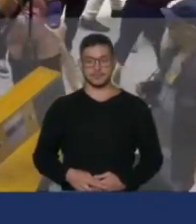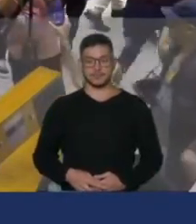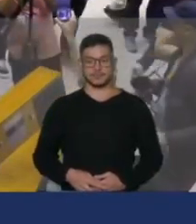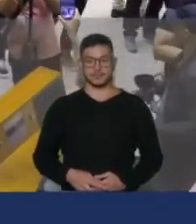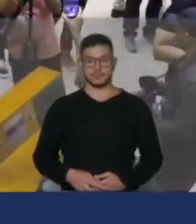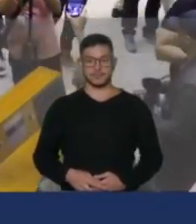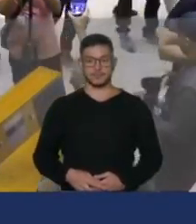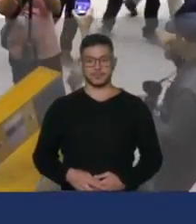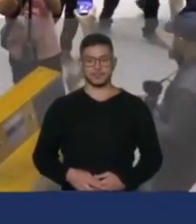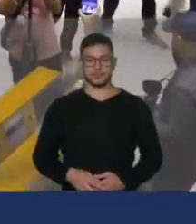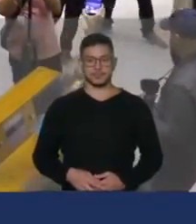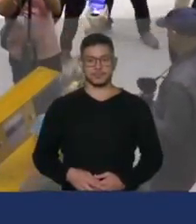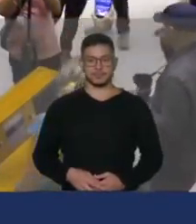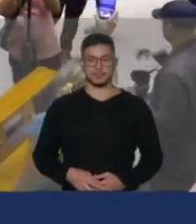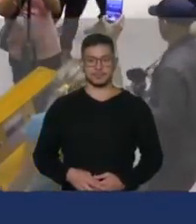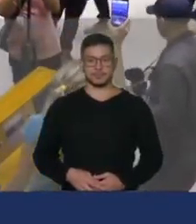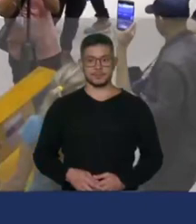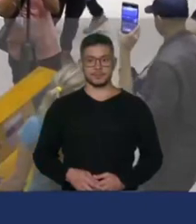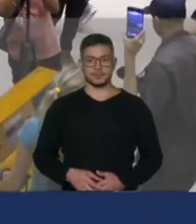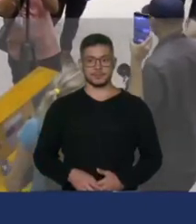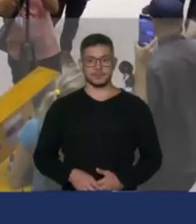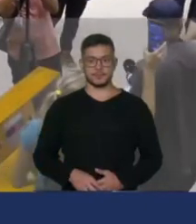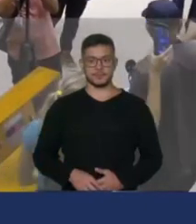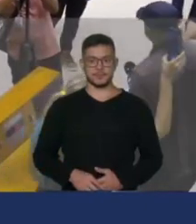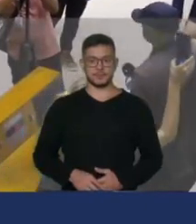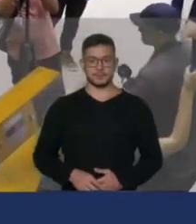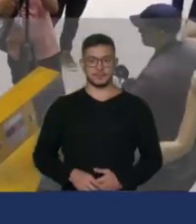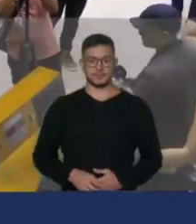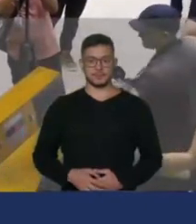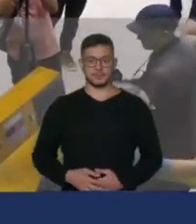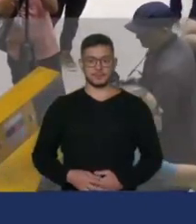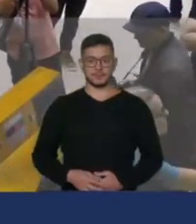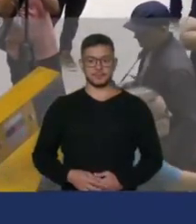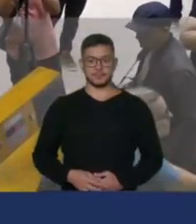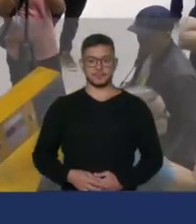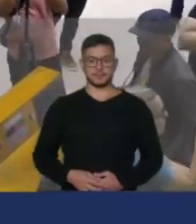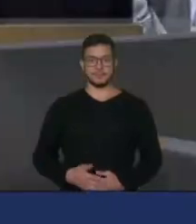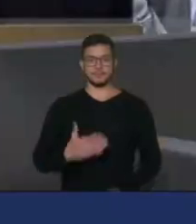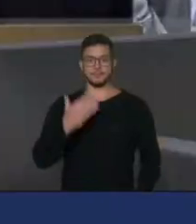Obrigado.